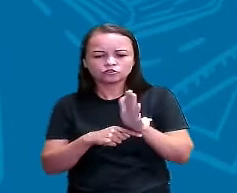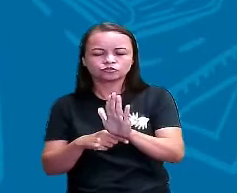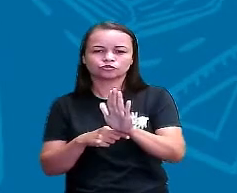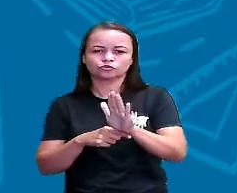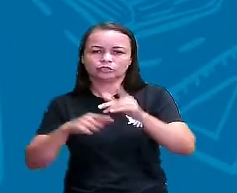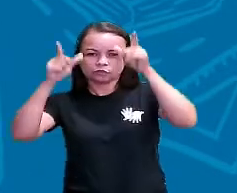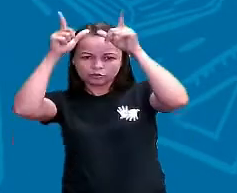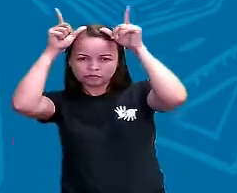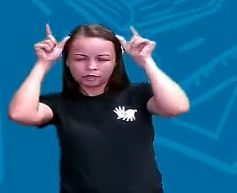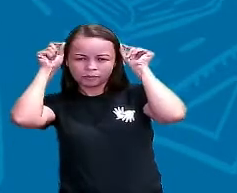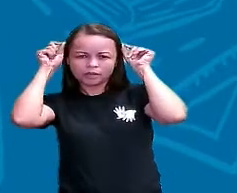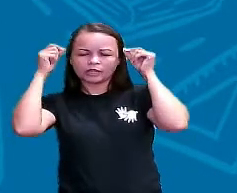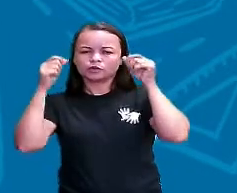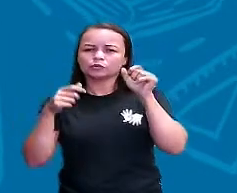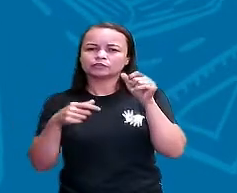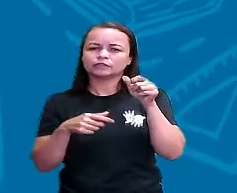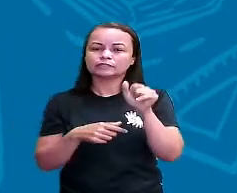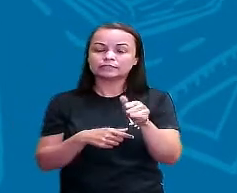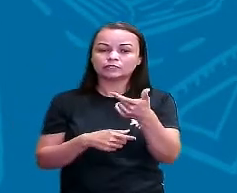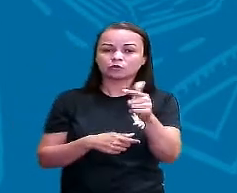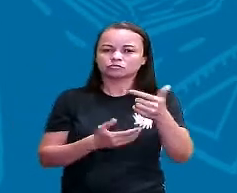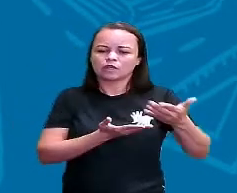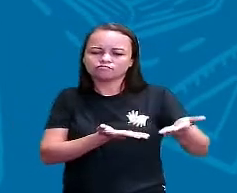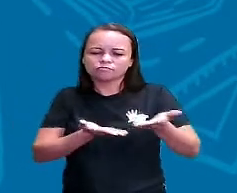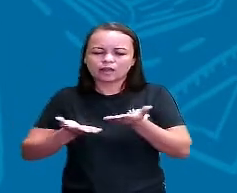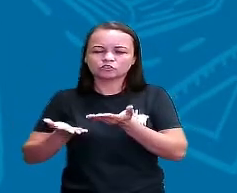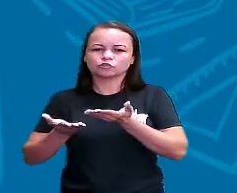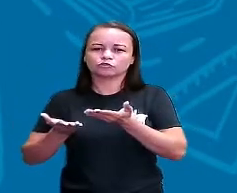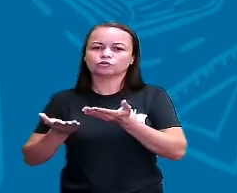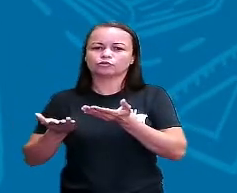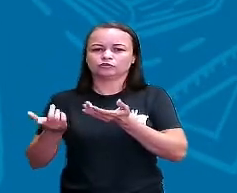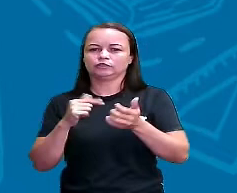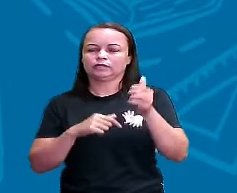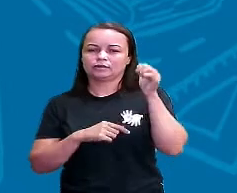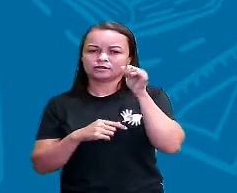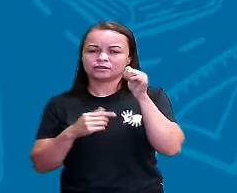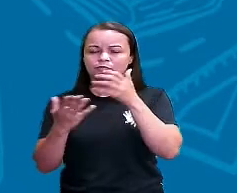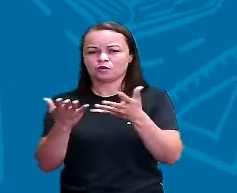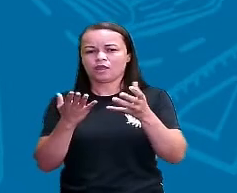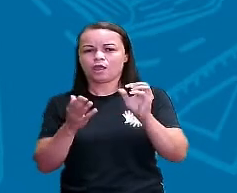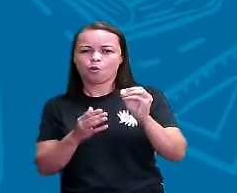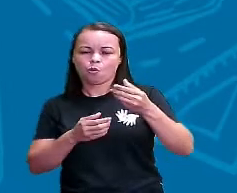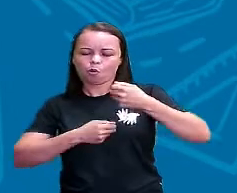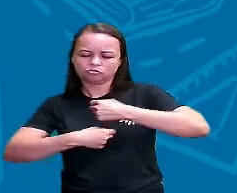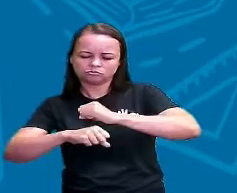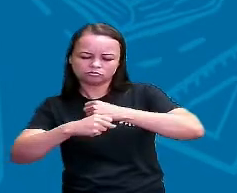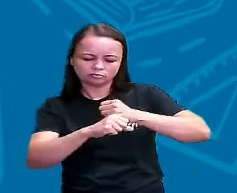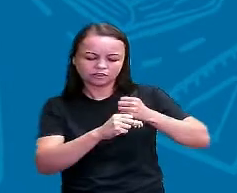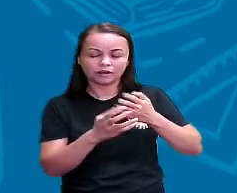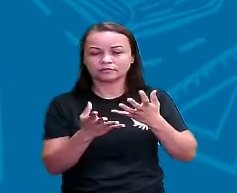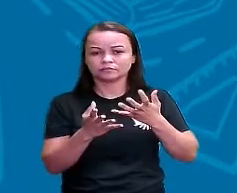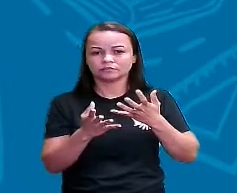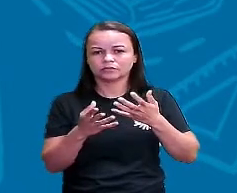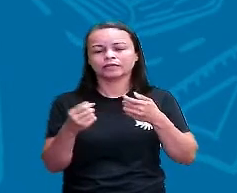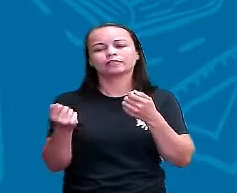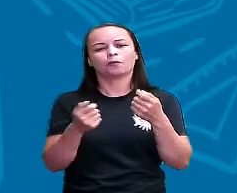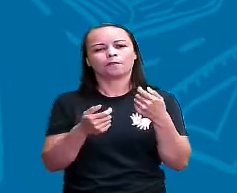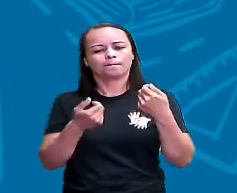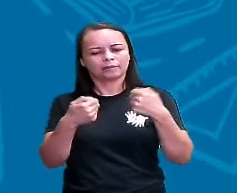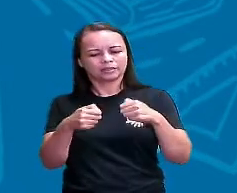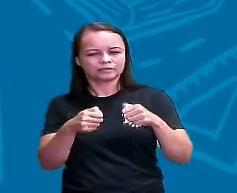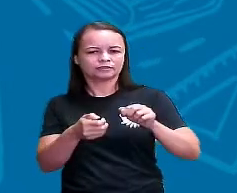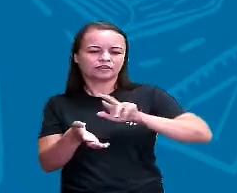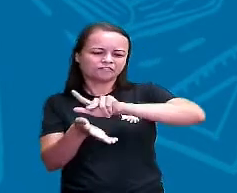do recepcionista? Não. Sem a ajuda do servente? Também não. Então, para uma instituição funcionar,